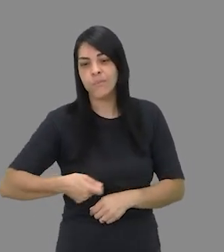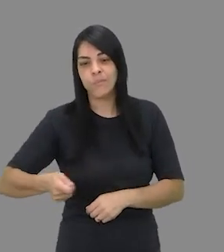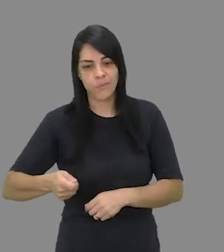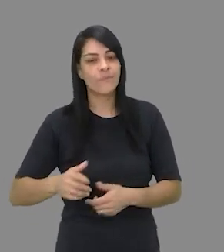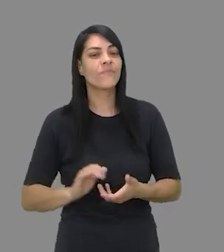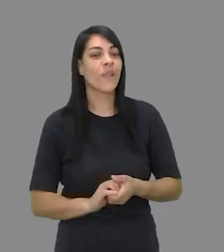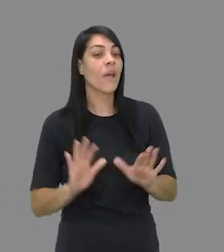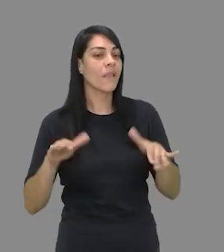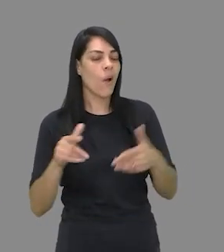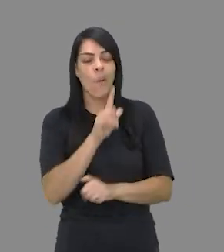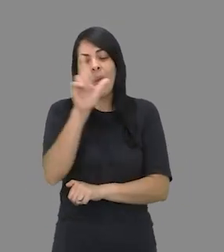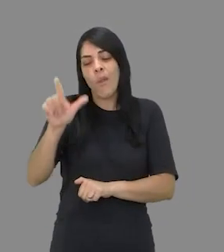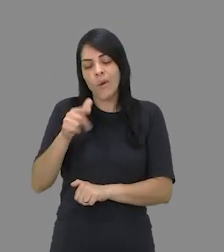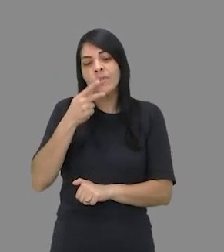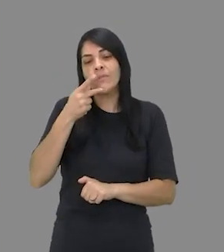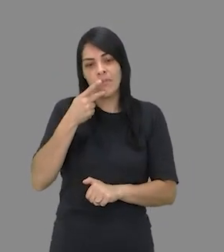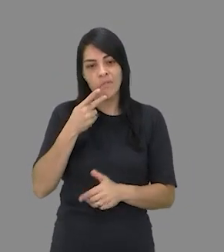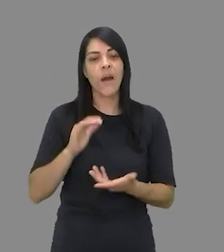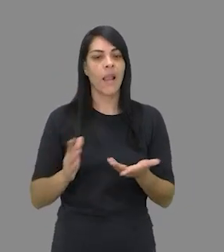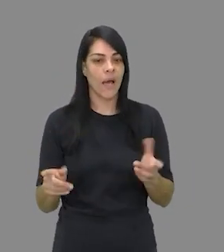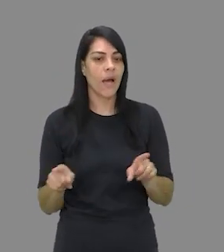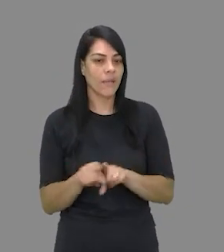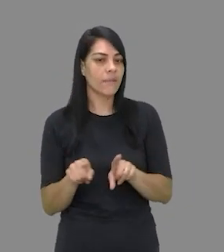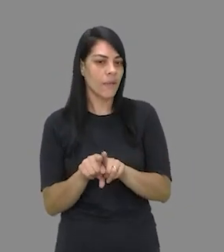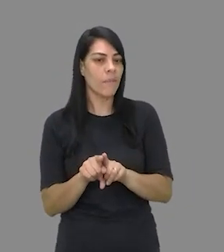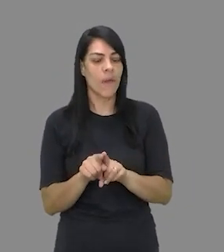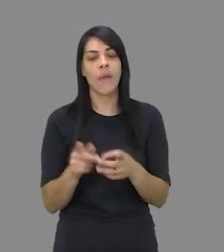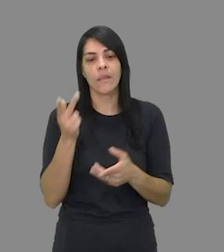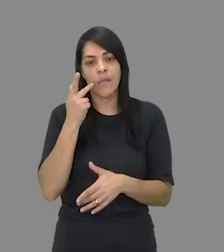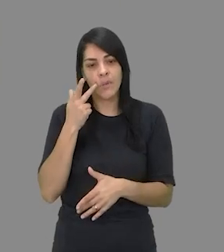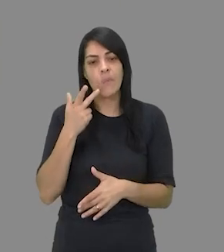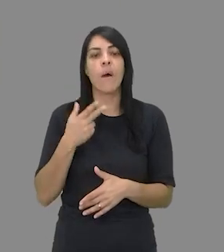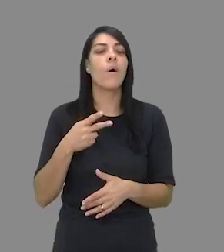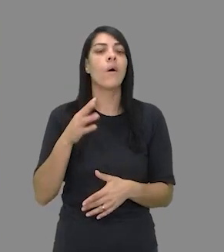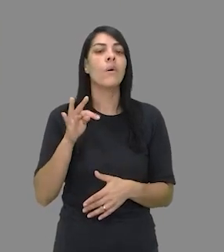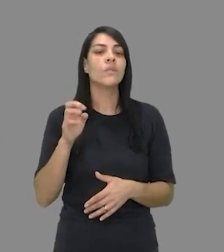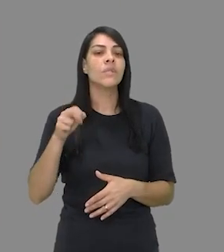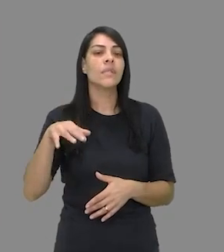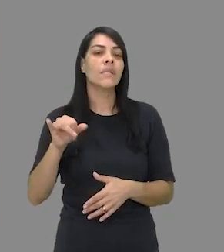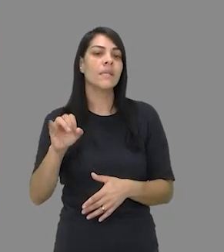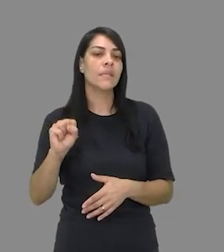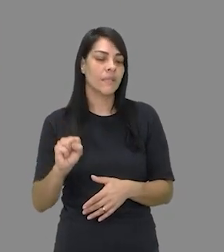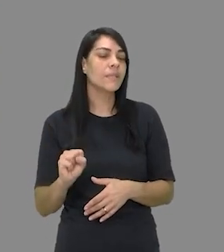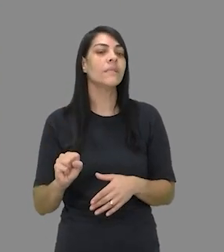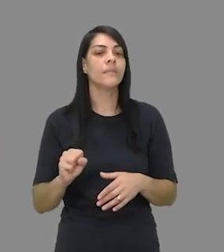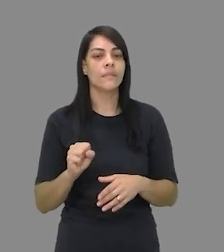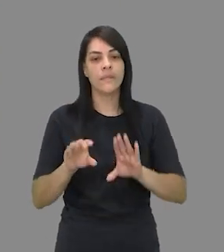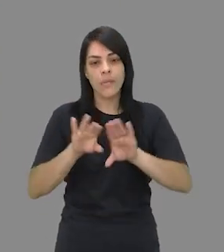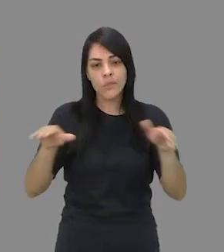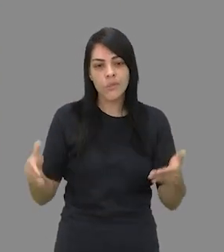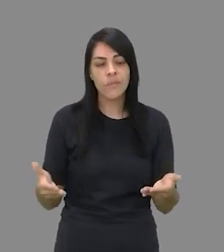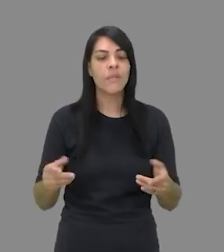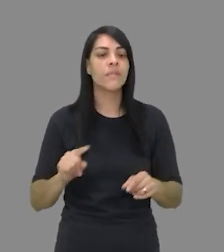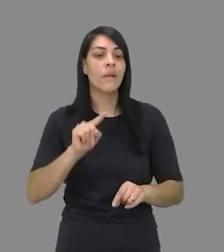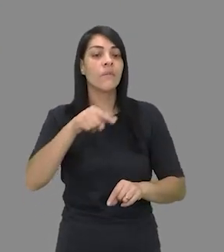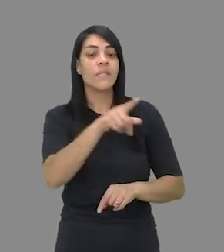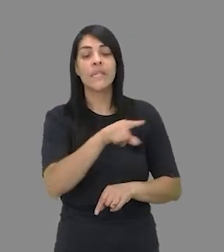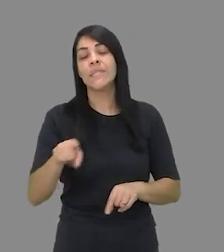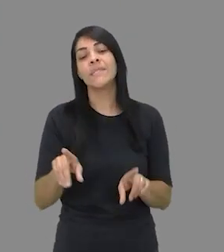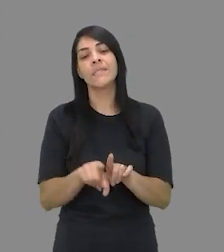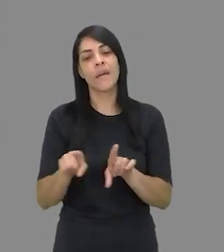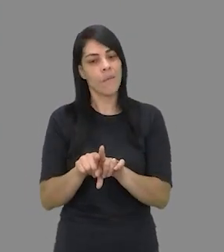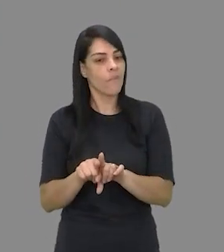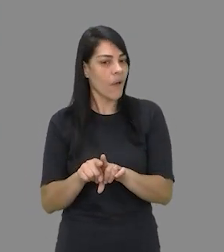Então, claro que eu vou falar um pouquinho aqui da modalidade convencional, o tênis, e aí vocês vão também depois